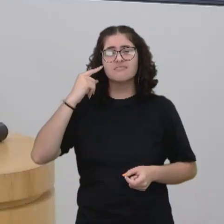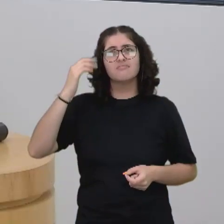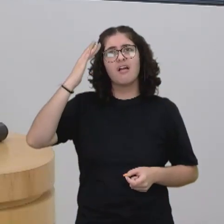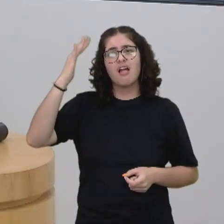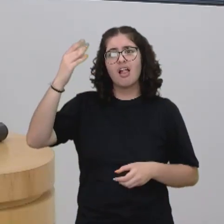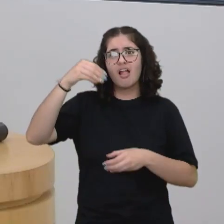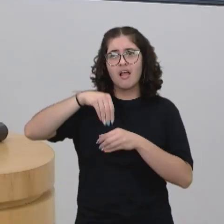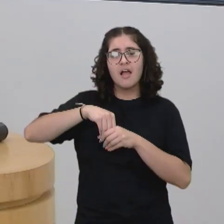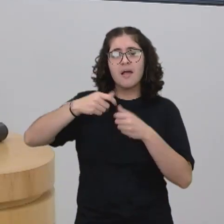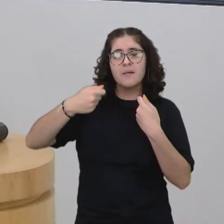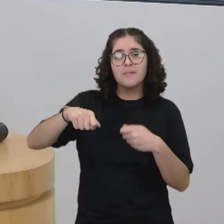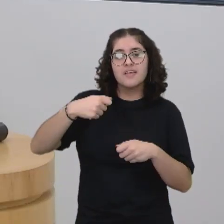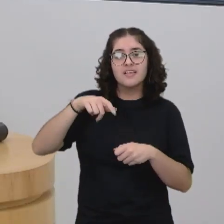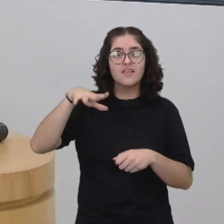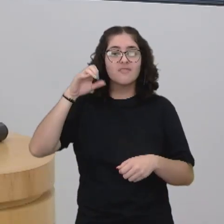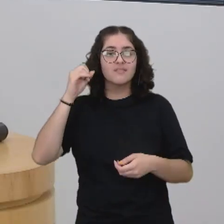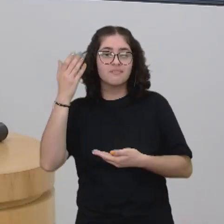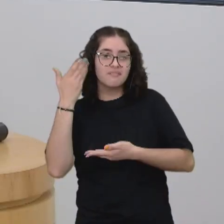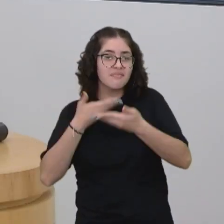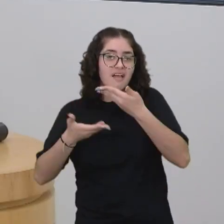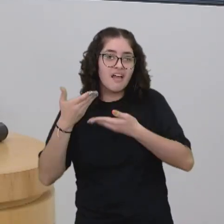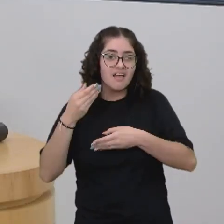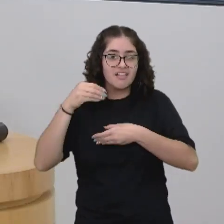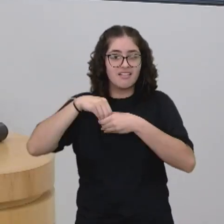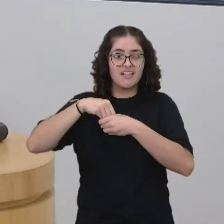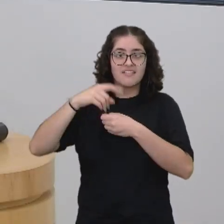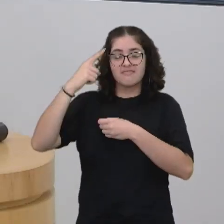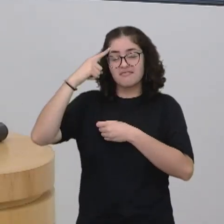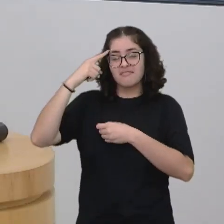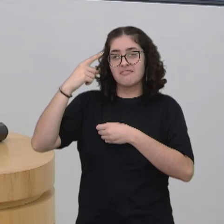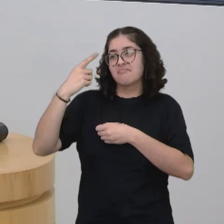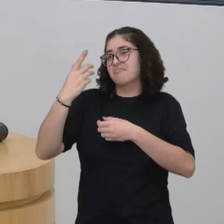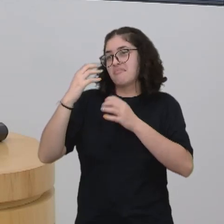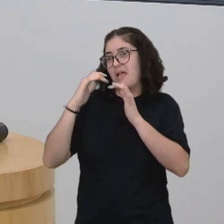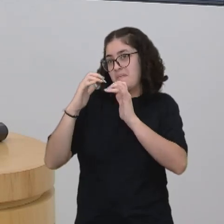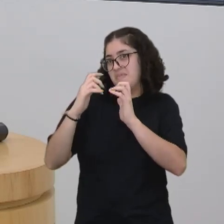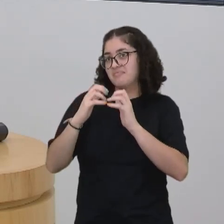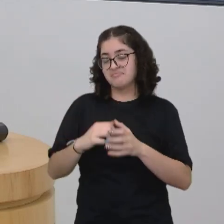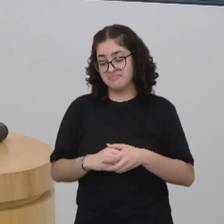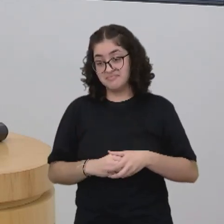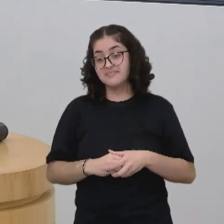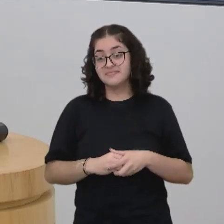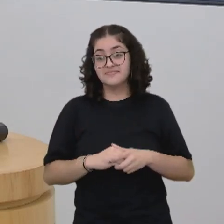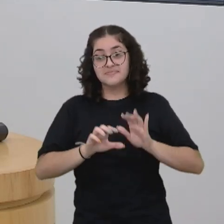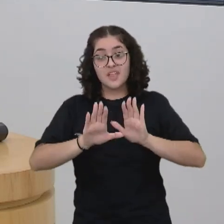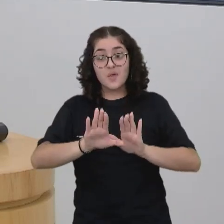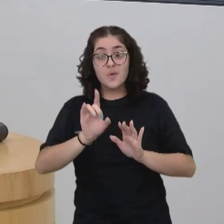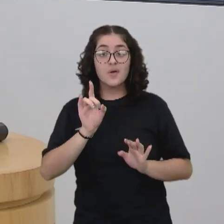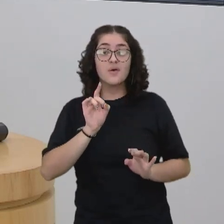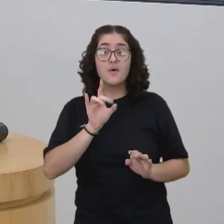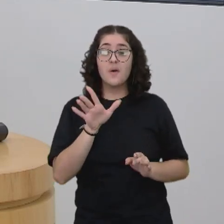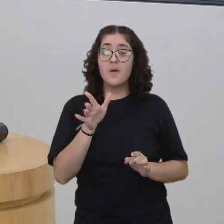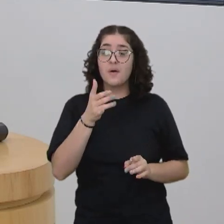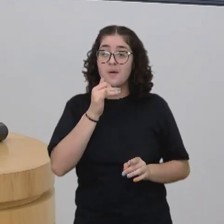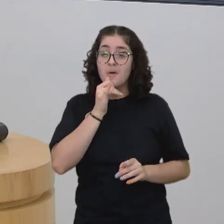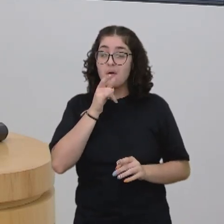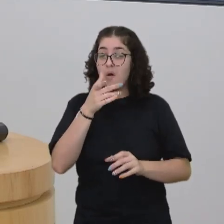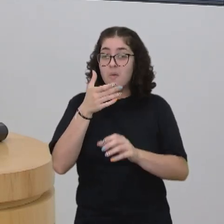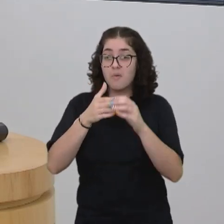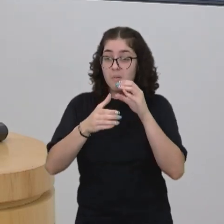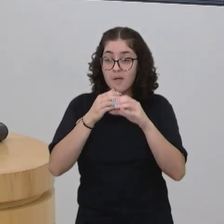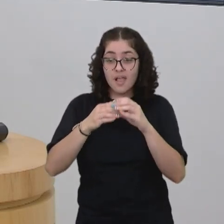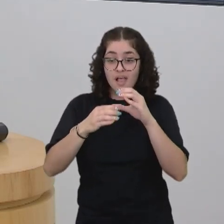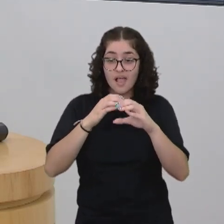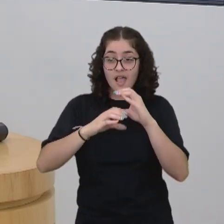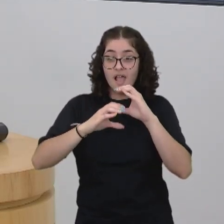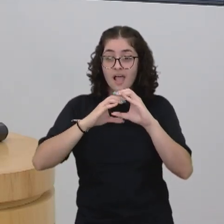mas você precisa de alguém para ouvir o que você está falando, nem que seja as vozes na sua cabeça. E é isso. Você só comunica